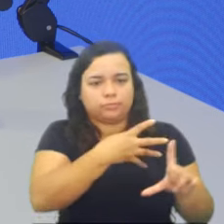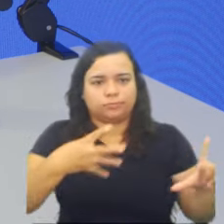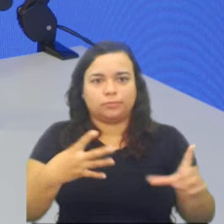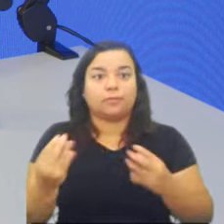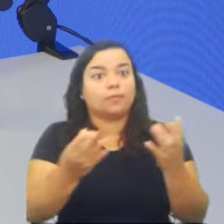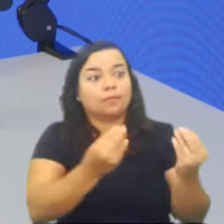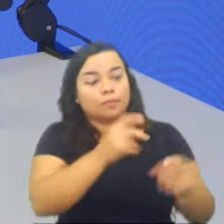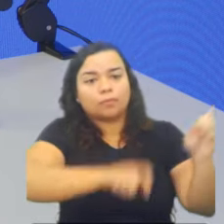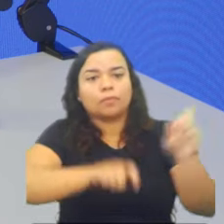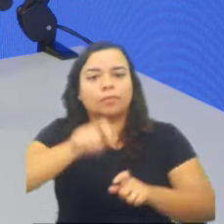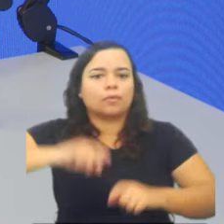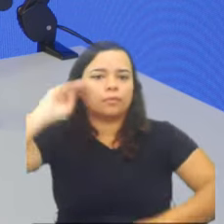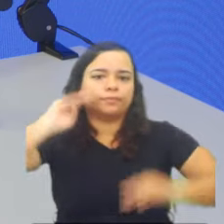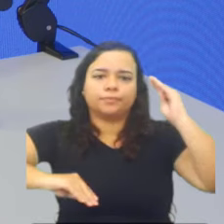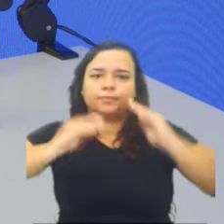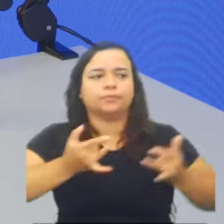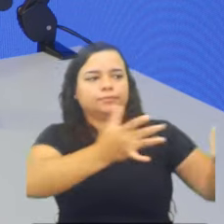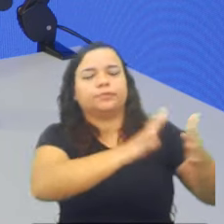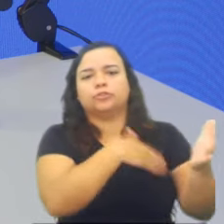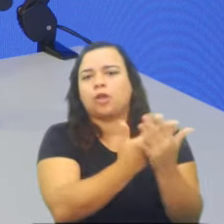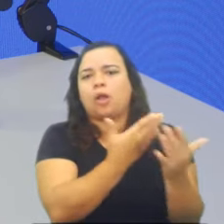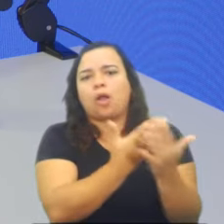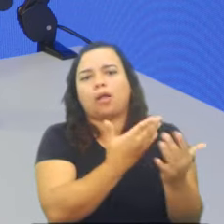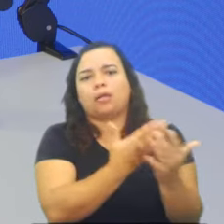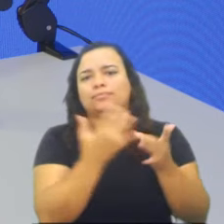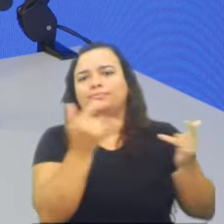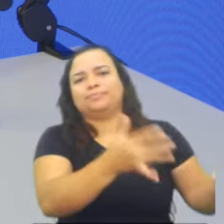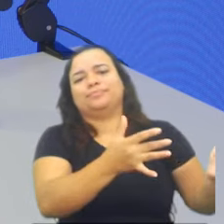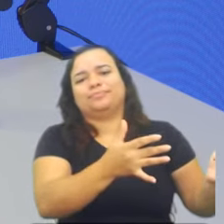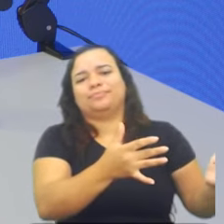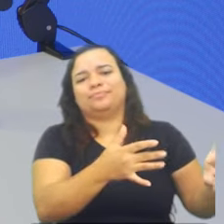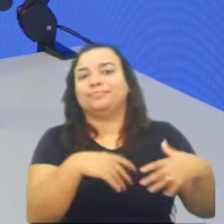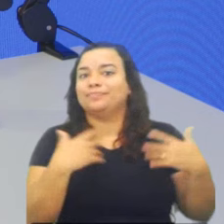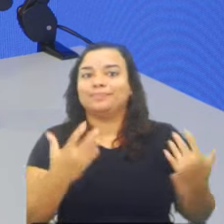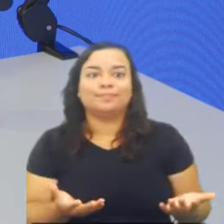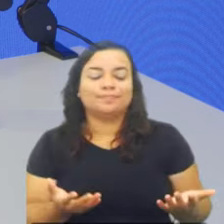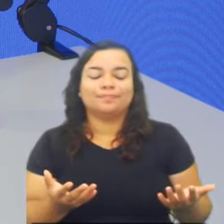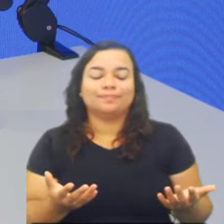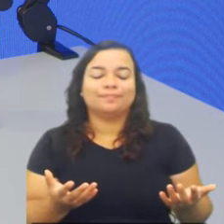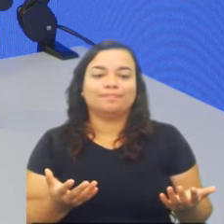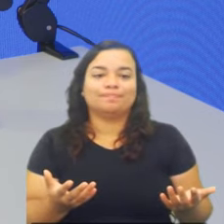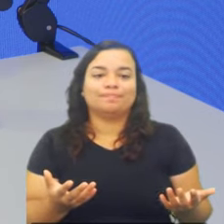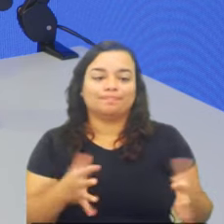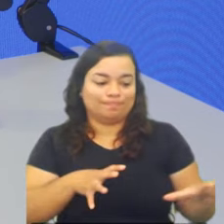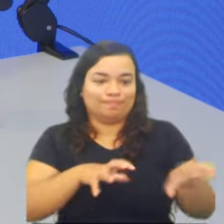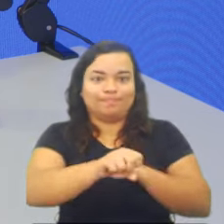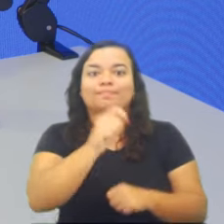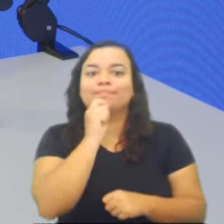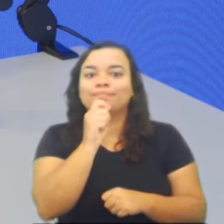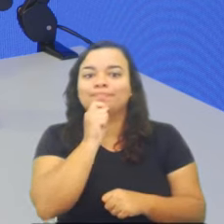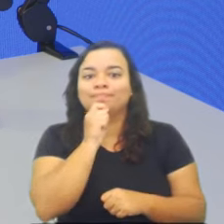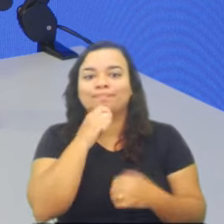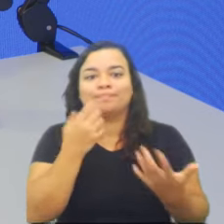eh eles abandonam eh a escola muito cedo né então quando tem essa essa via